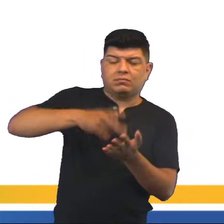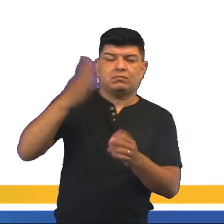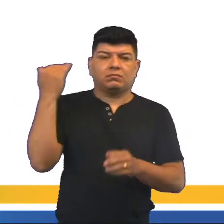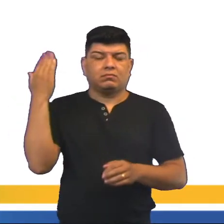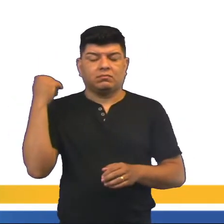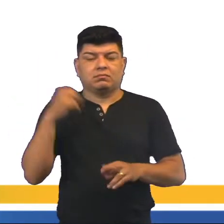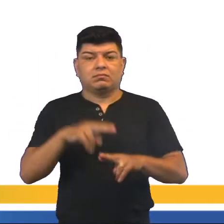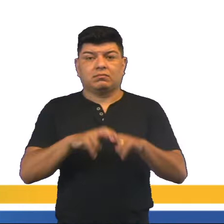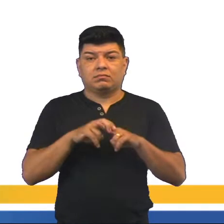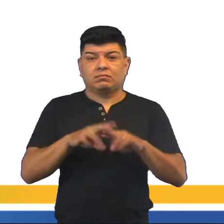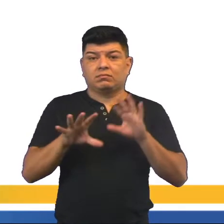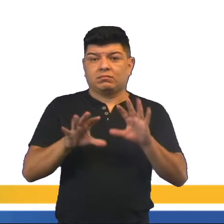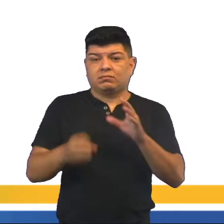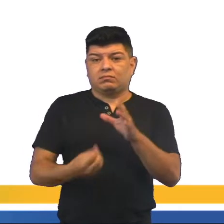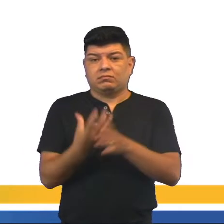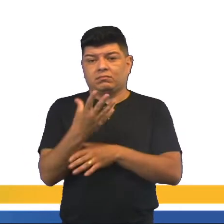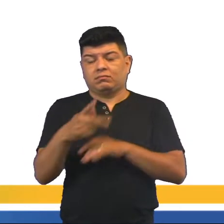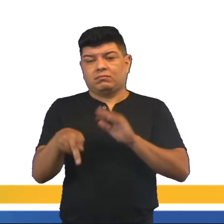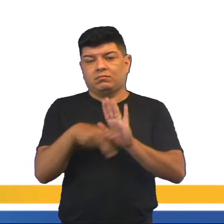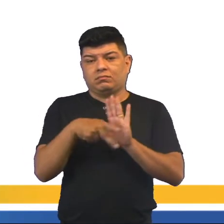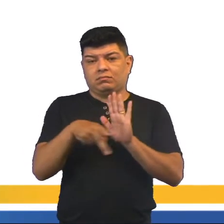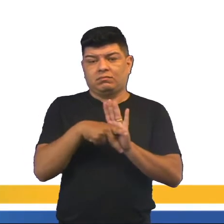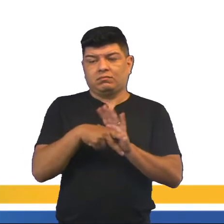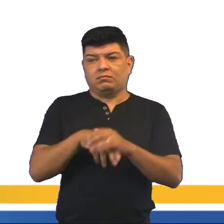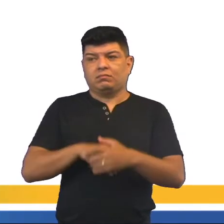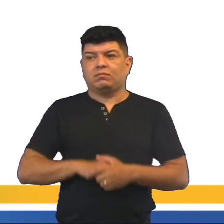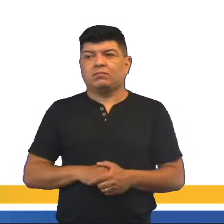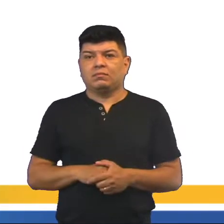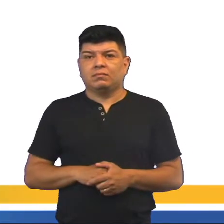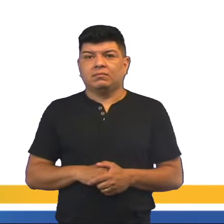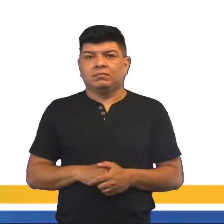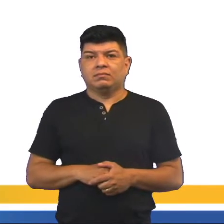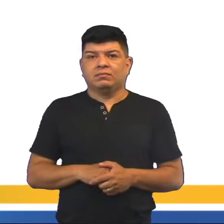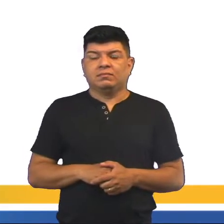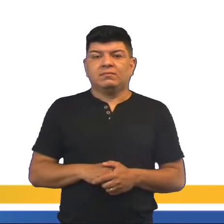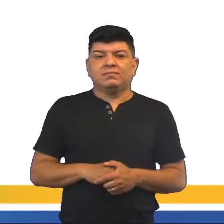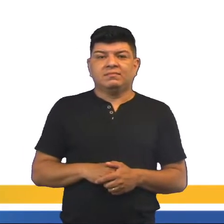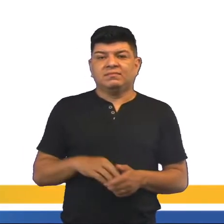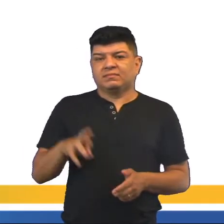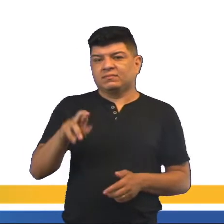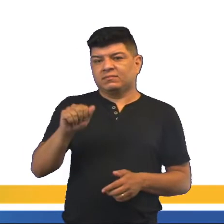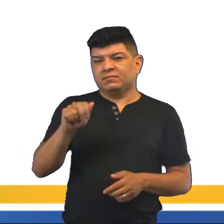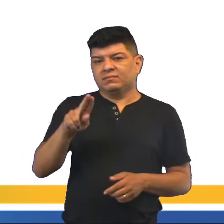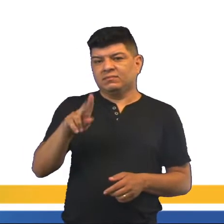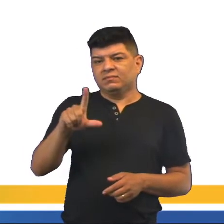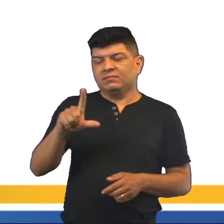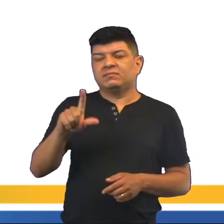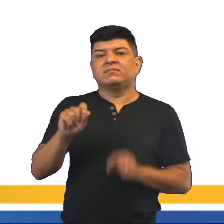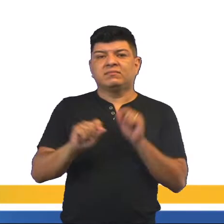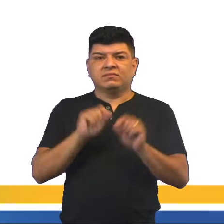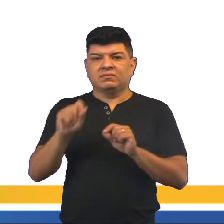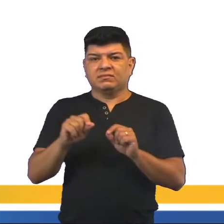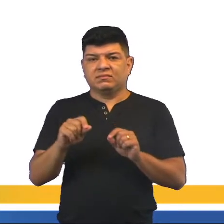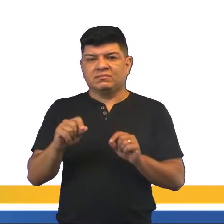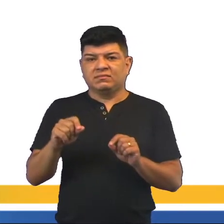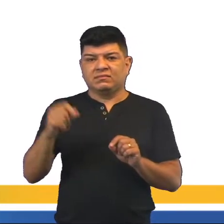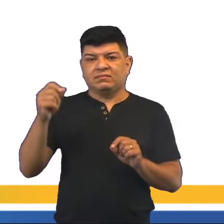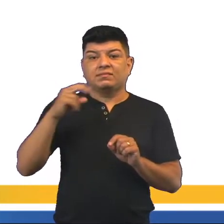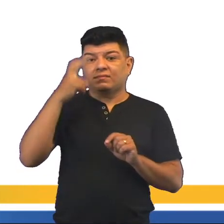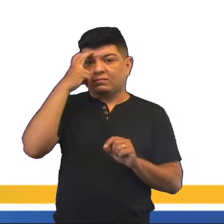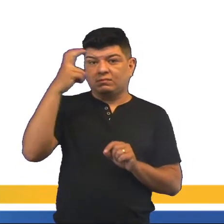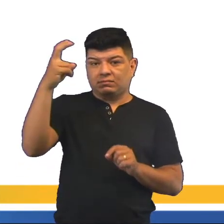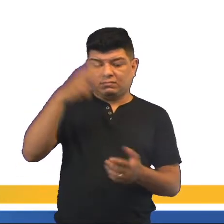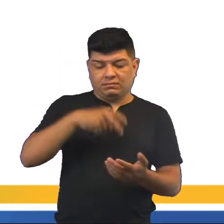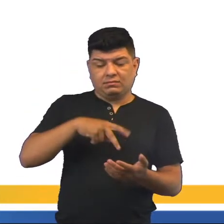né? Seu criador, Raoul Auger Feuillet, mestre de balé, introduziu